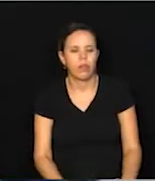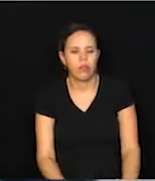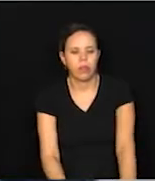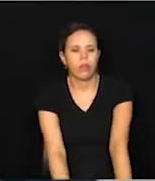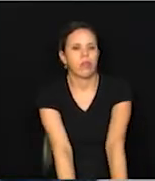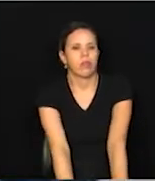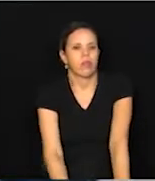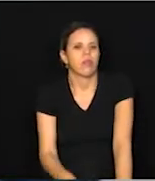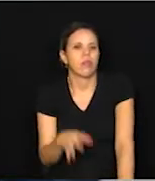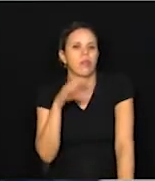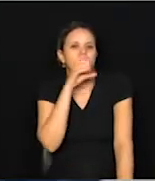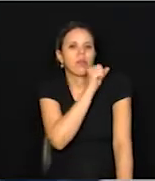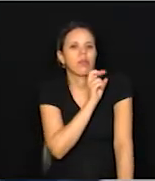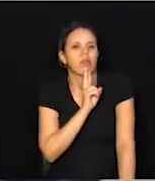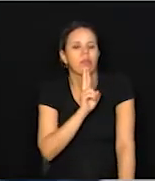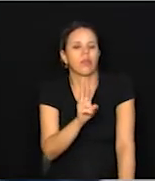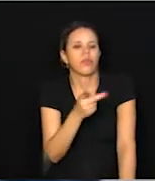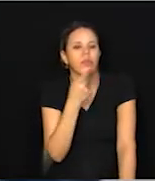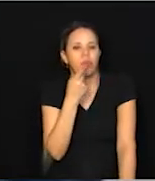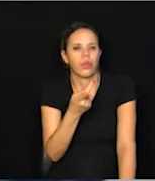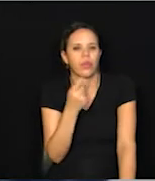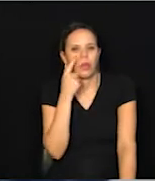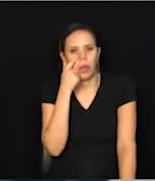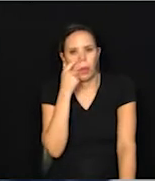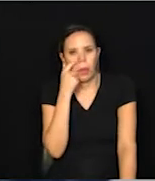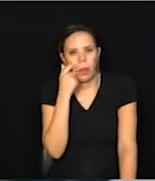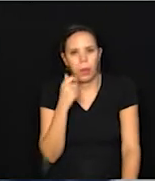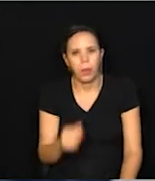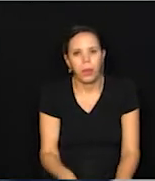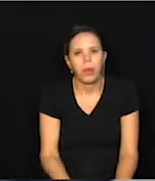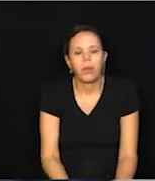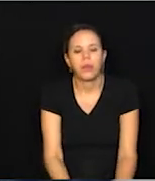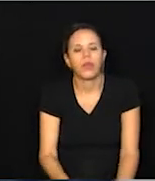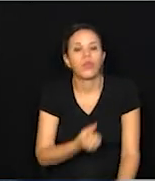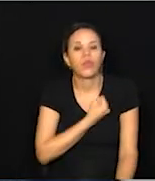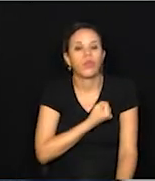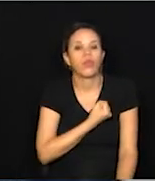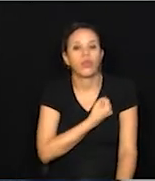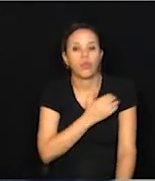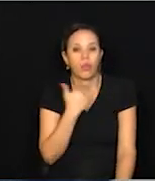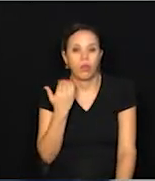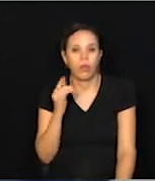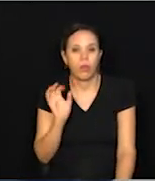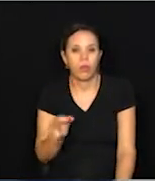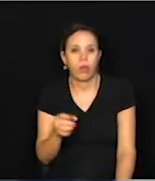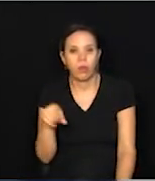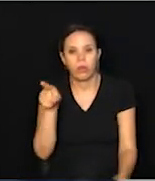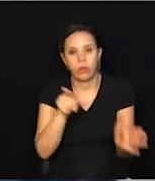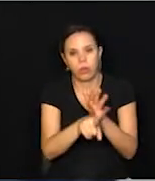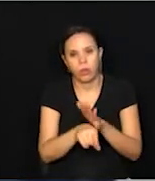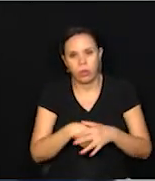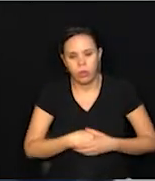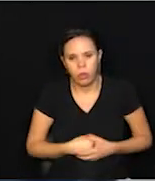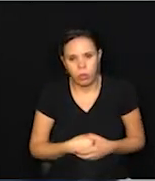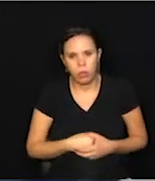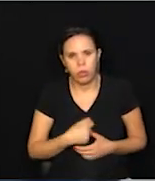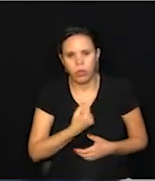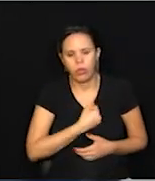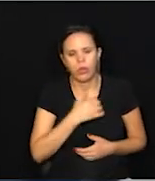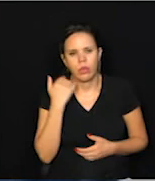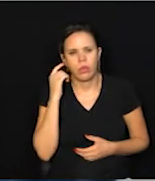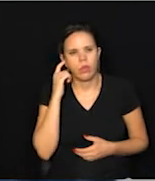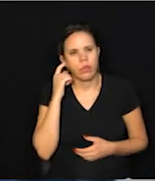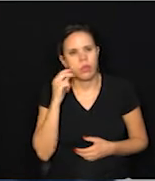Ok, rapidamente também eu vou falar. Esse número de mortes, com certeza vocês perguntaram, nosso número de mortes em